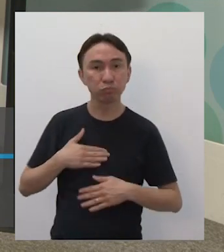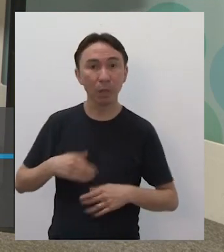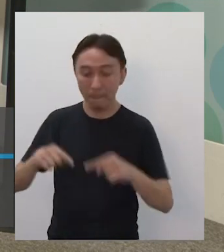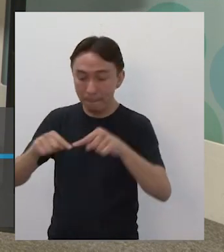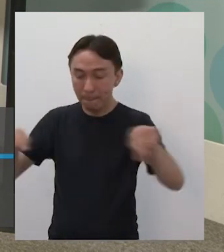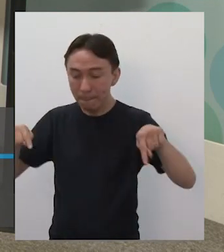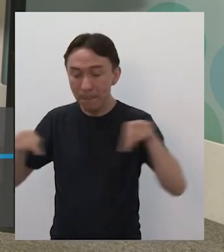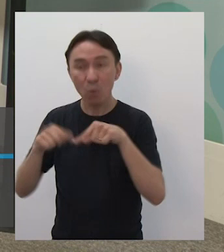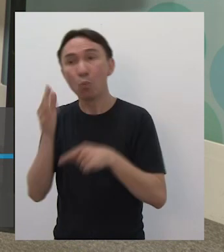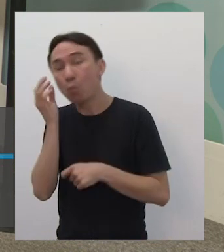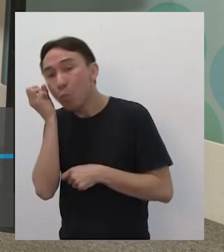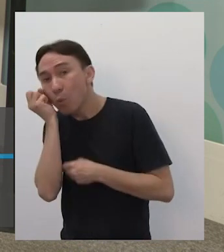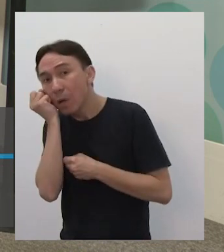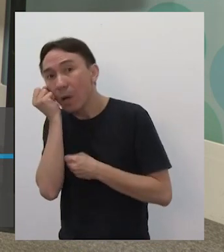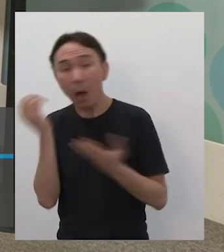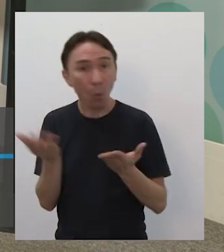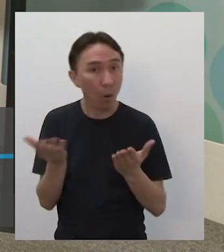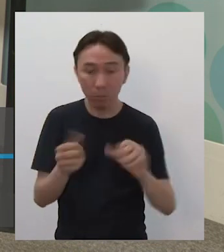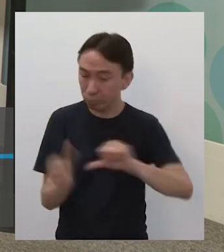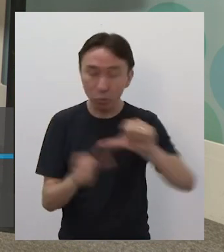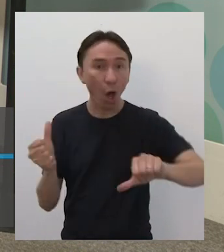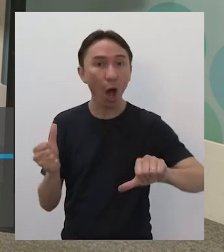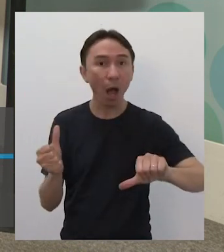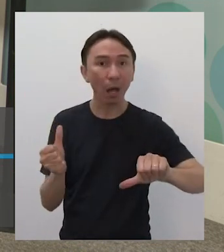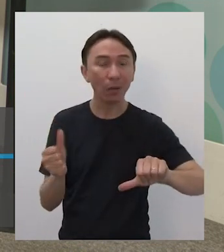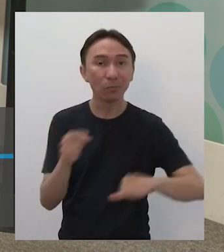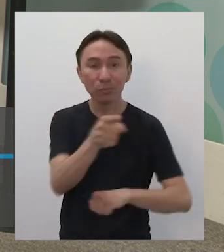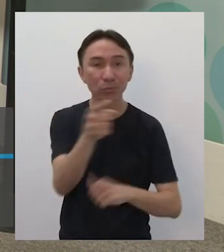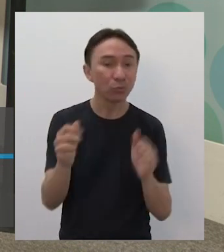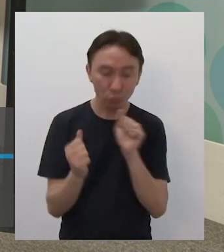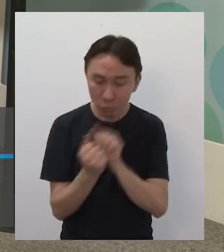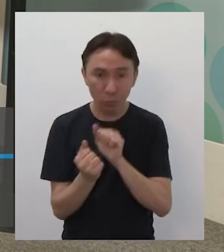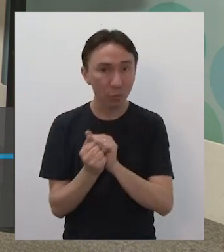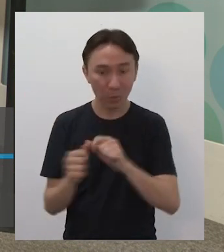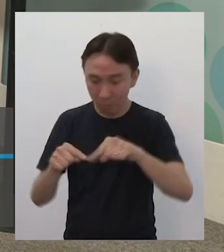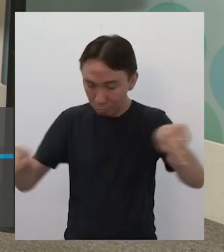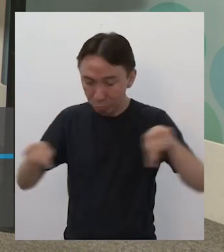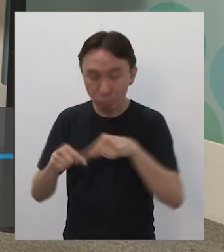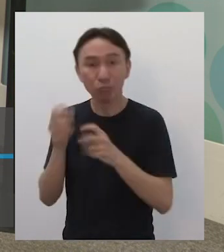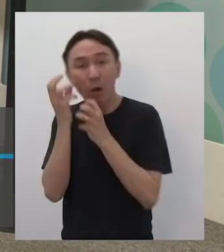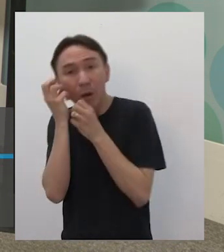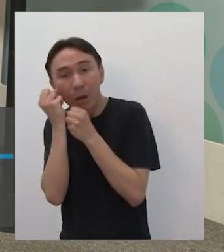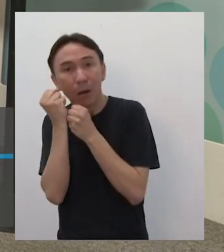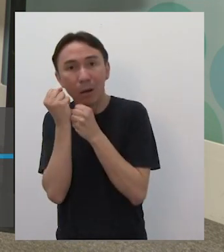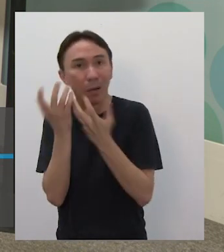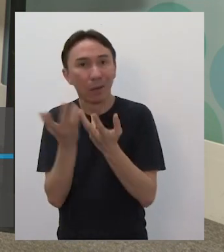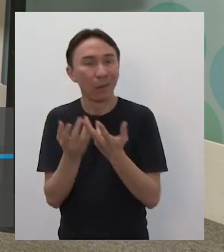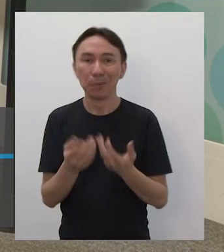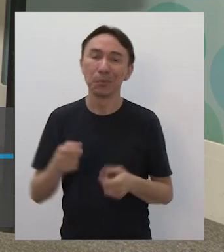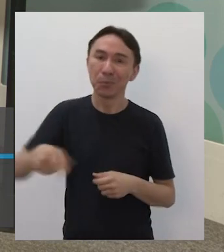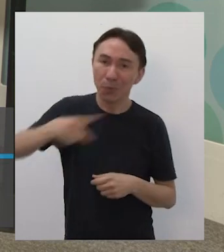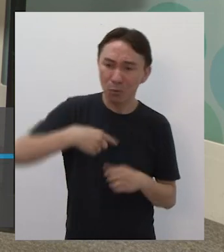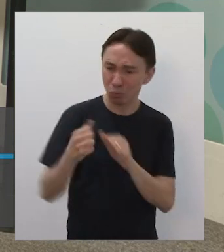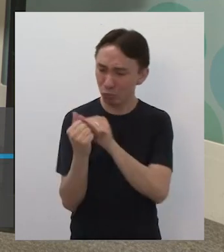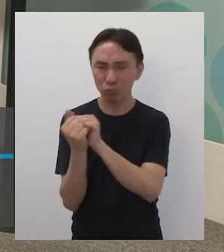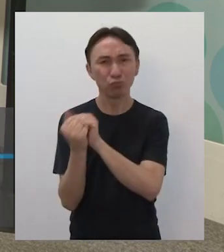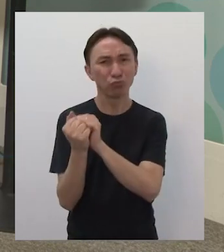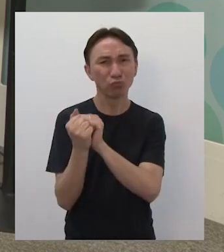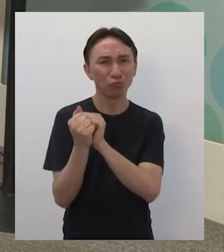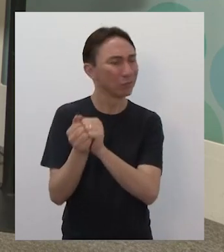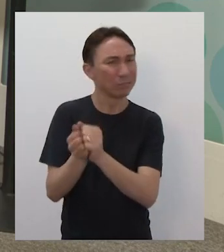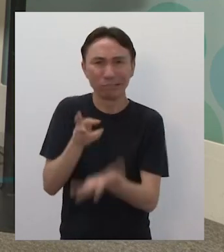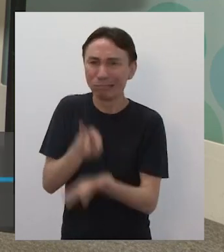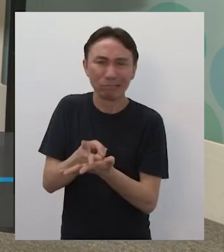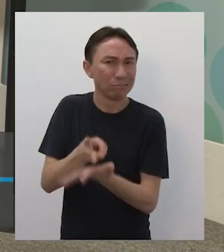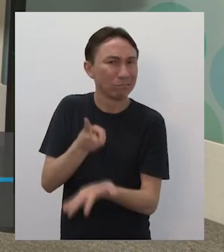porque vocês estão aqui comigo, né? E é justamente isso, né? Estamos todos juntos o tempo todo, né, conectados de alguma forma ou